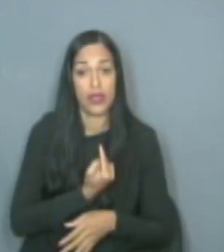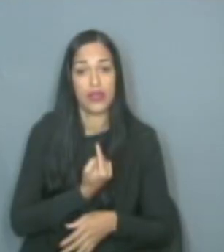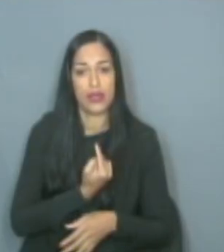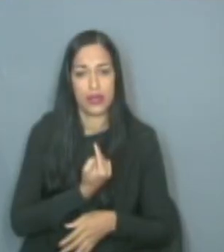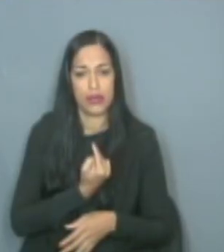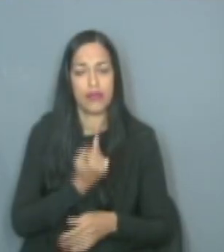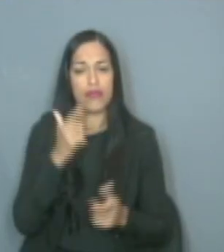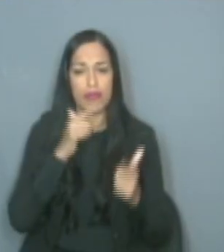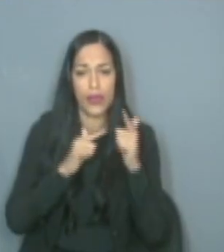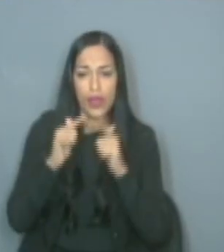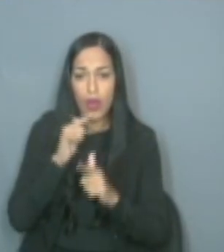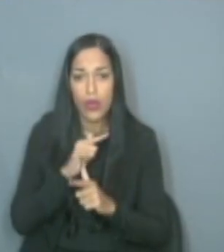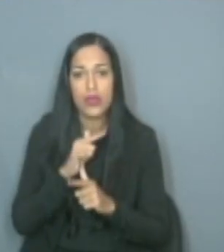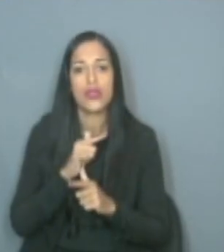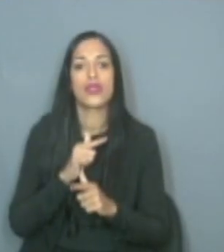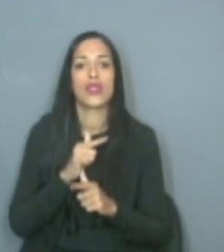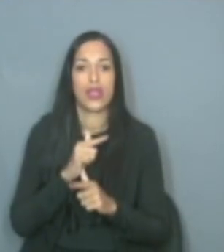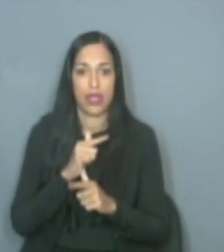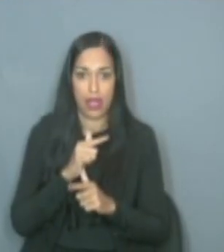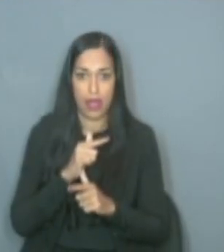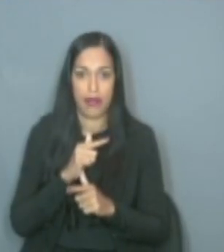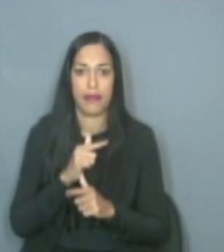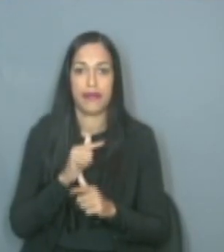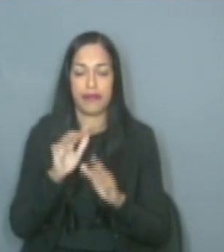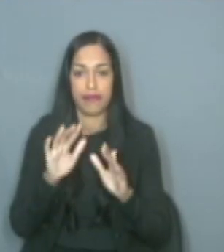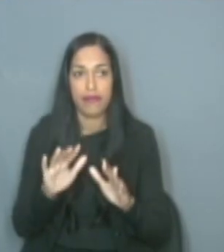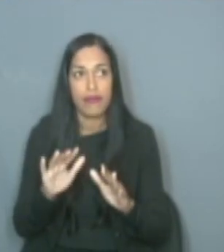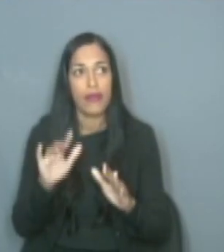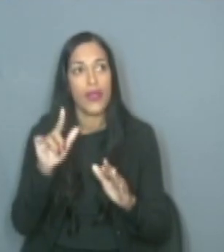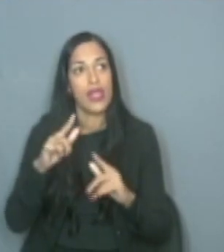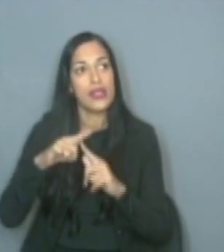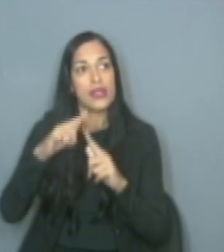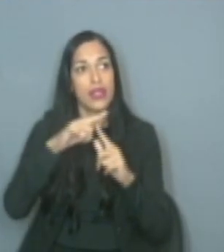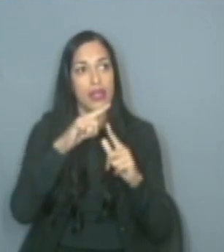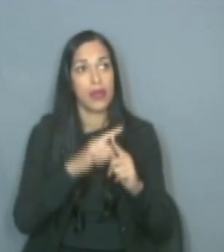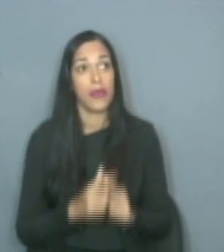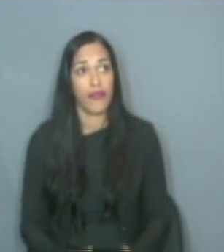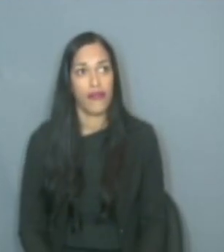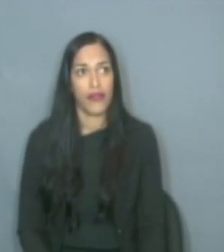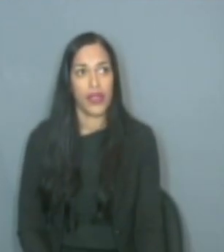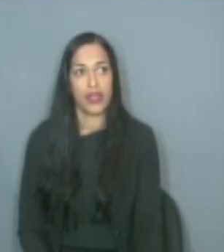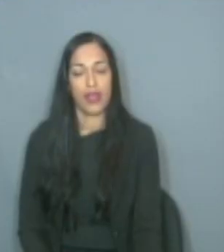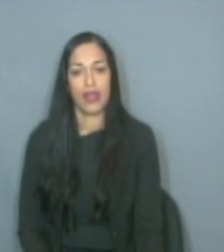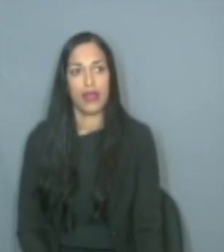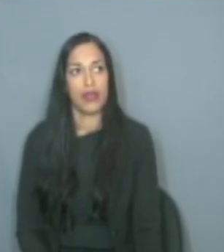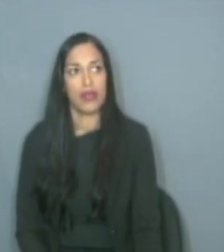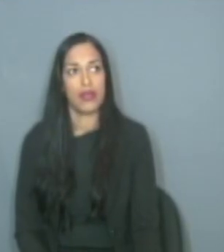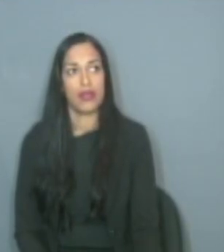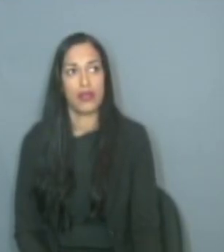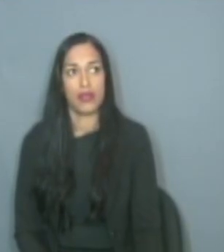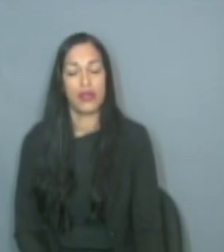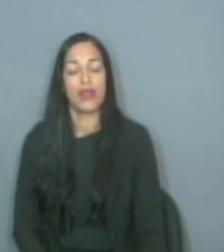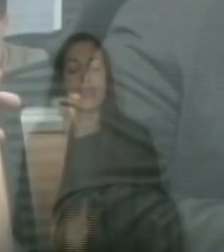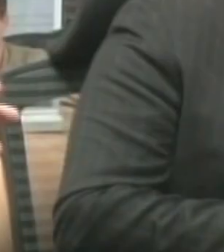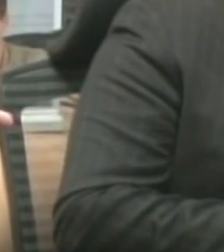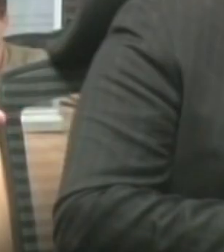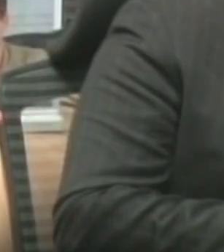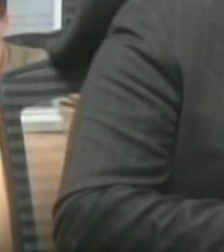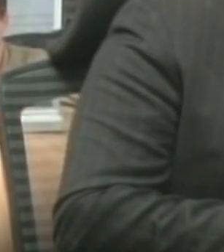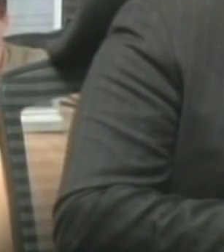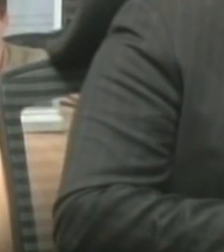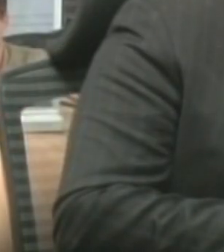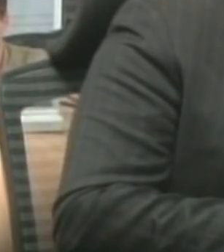cada vez mais embargando esse tipo de obra e de situação. Porque ninguém está no direito